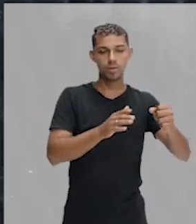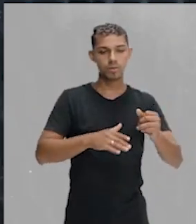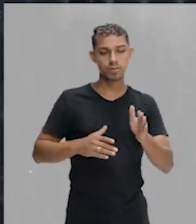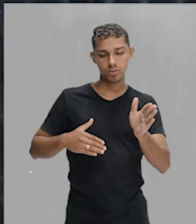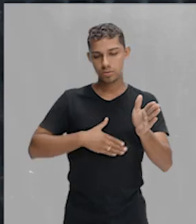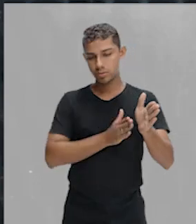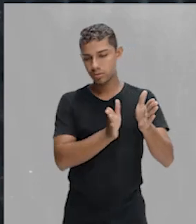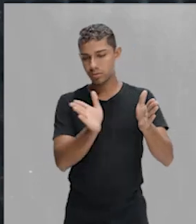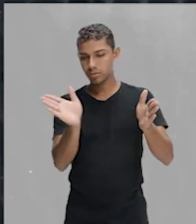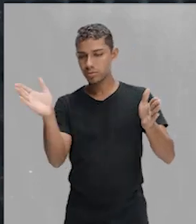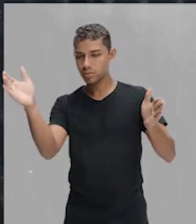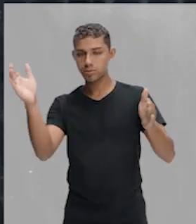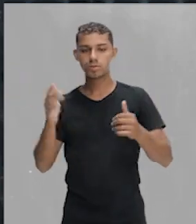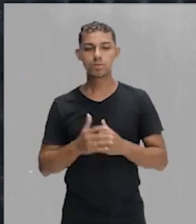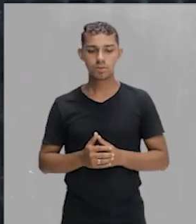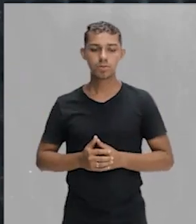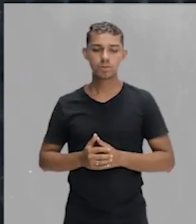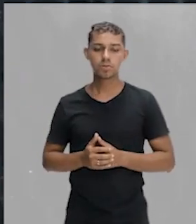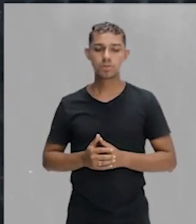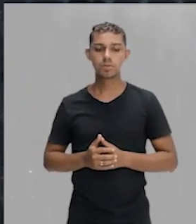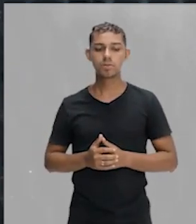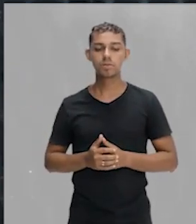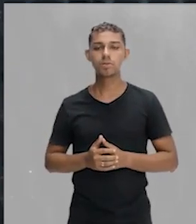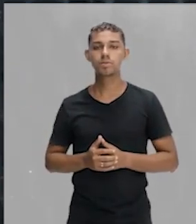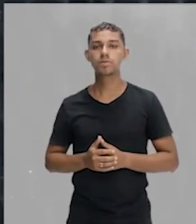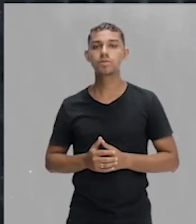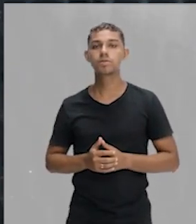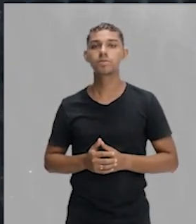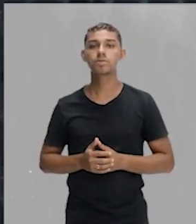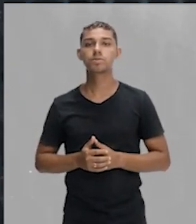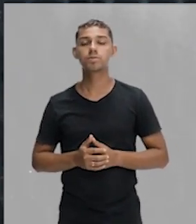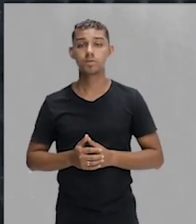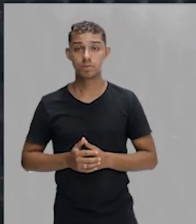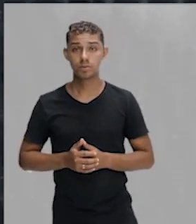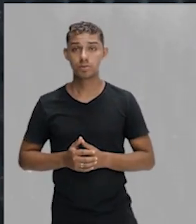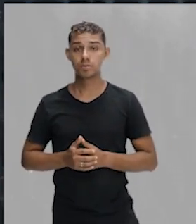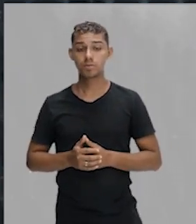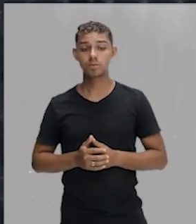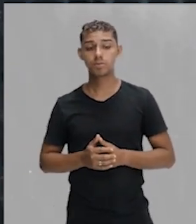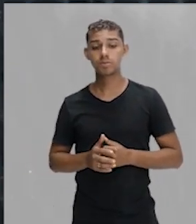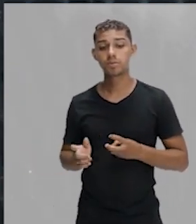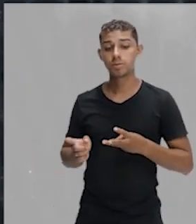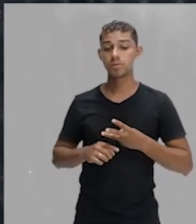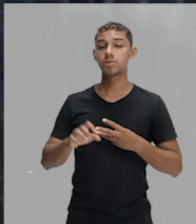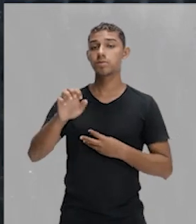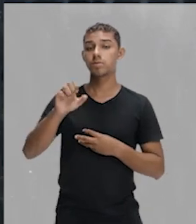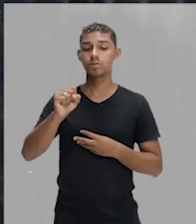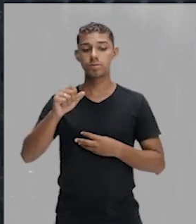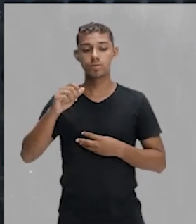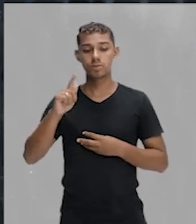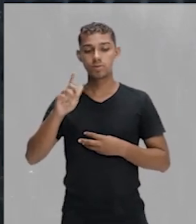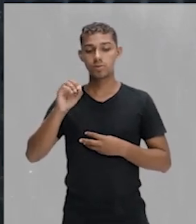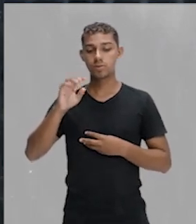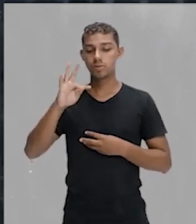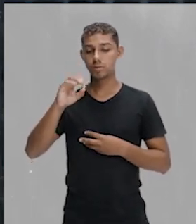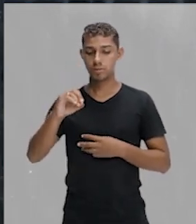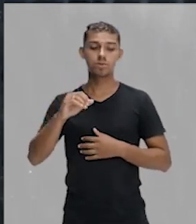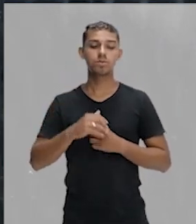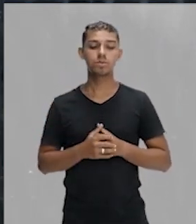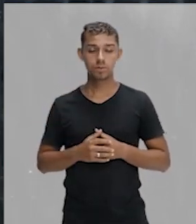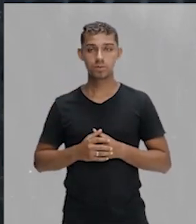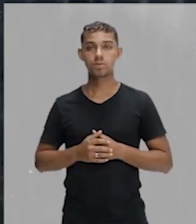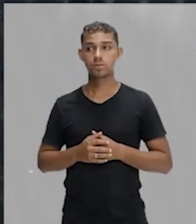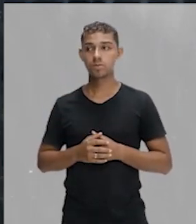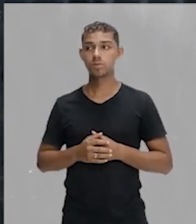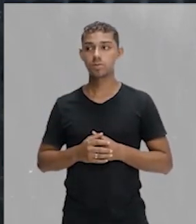que eu faça esse desvio e saia dessa situação. Então, desviação. Eu tenho esgoto, tá? Que é a